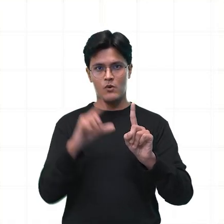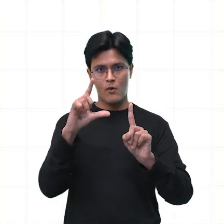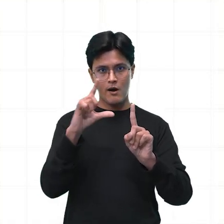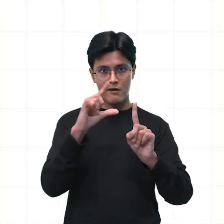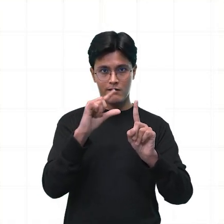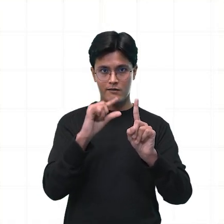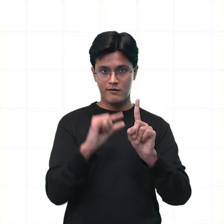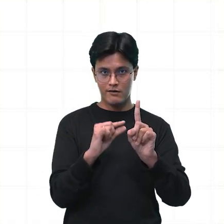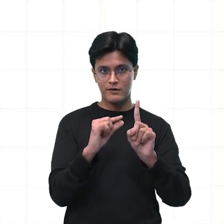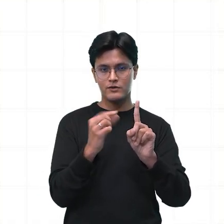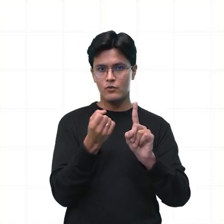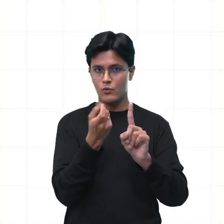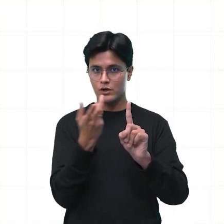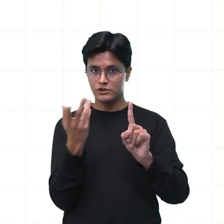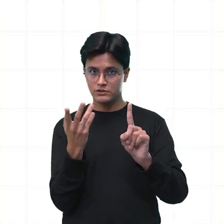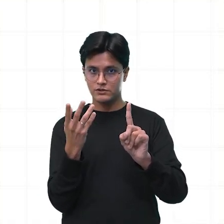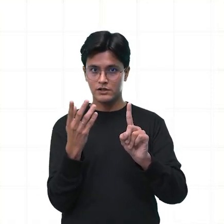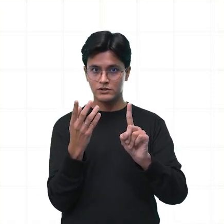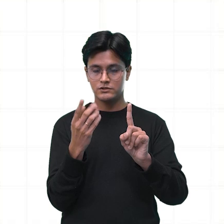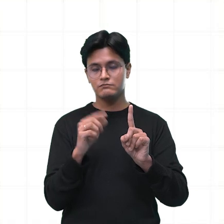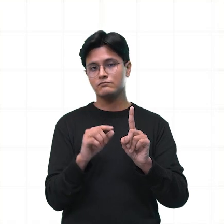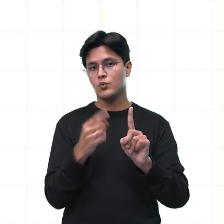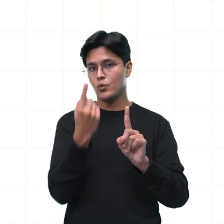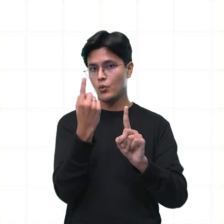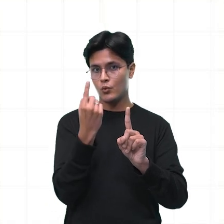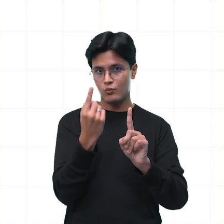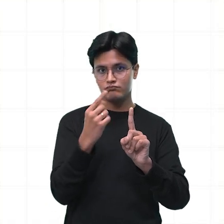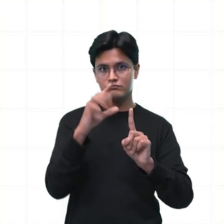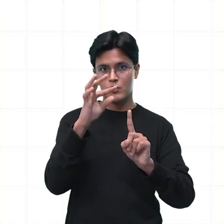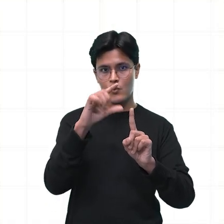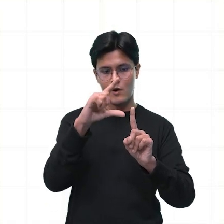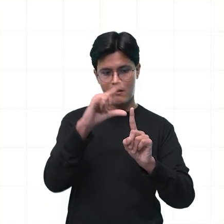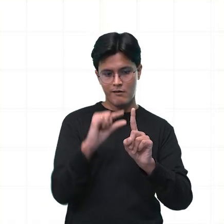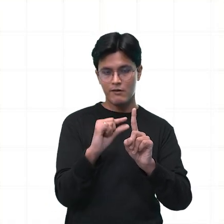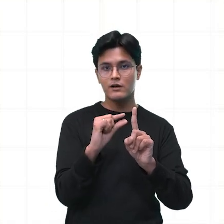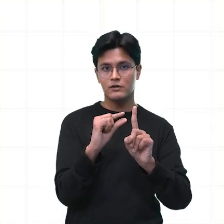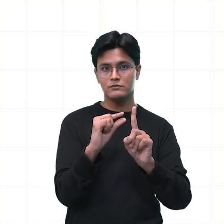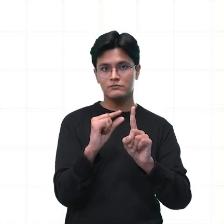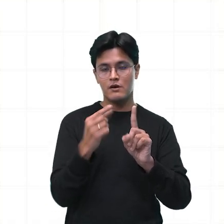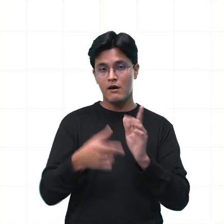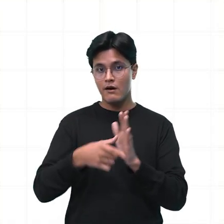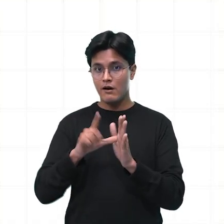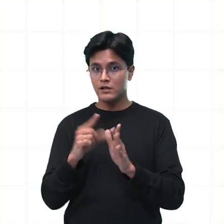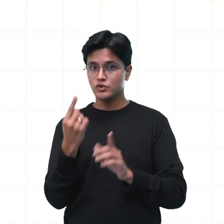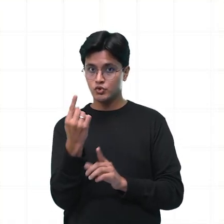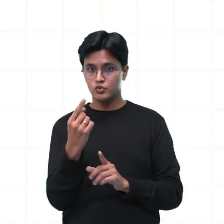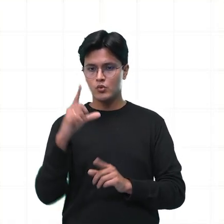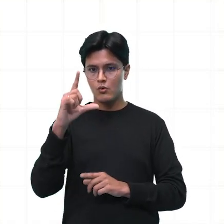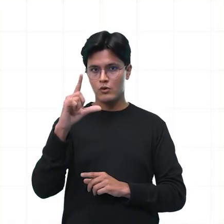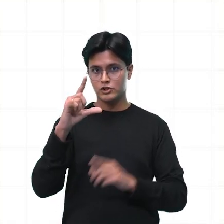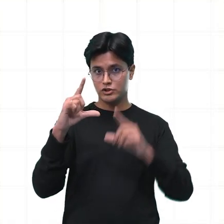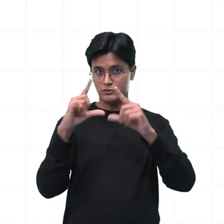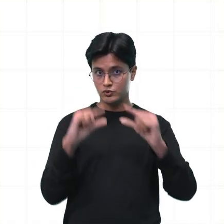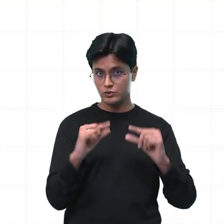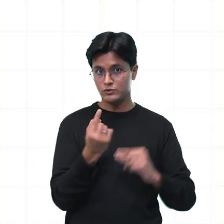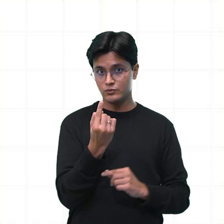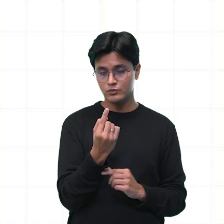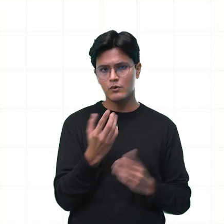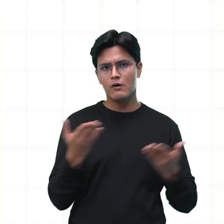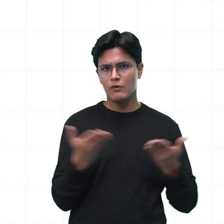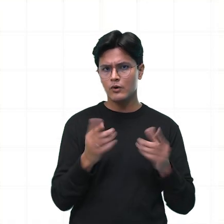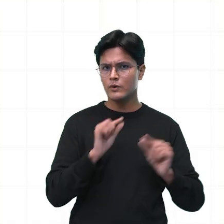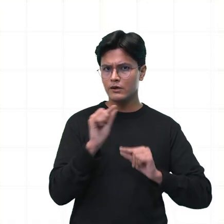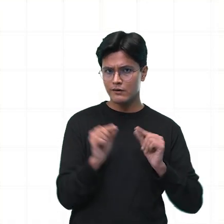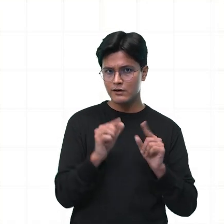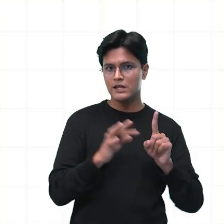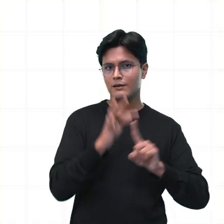caiu 1 grauzinho se era um e caiu 1 ele foi para zer então aqui eu tenho